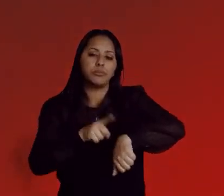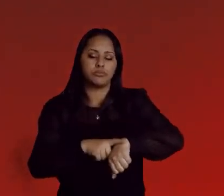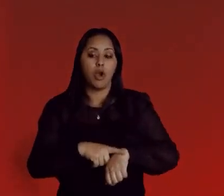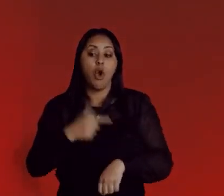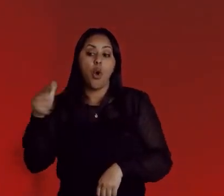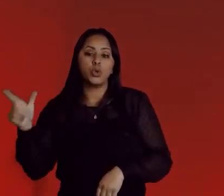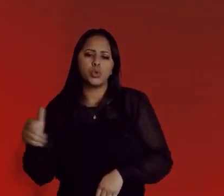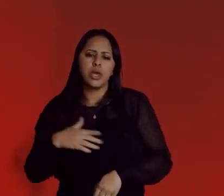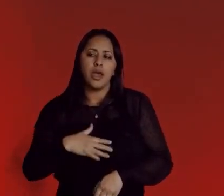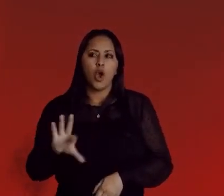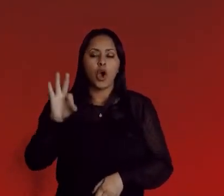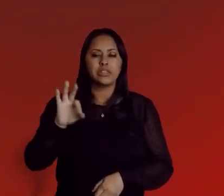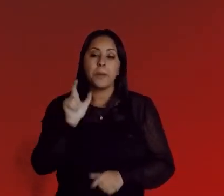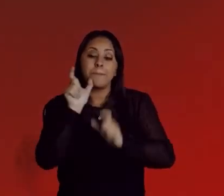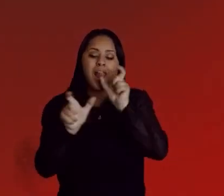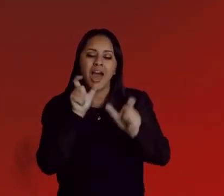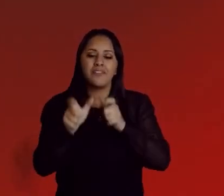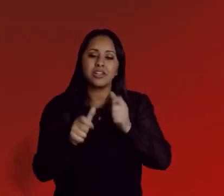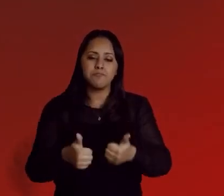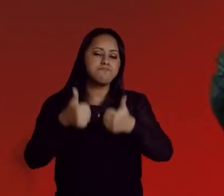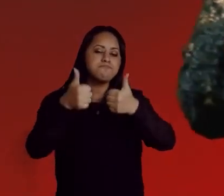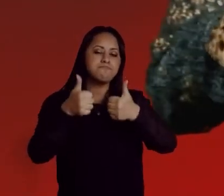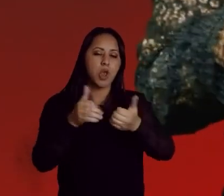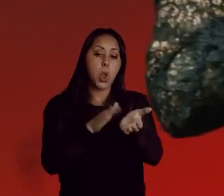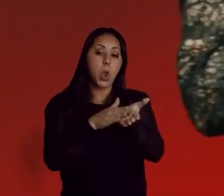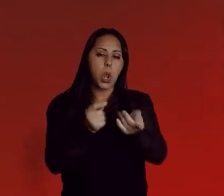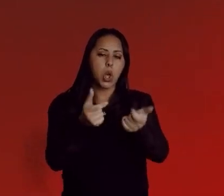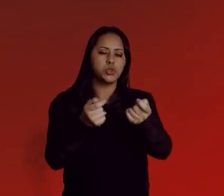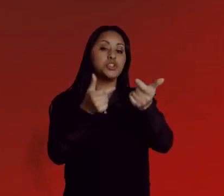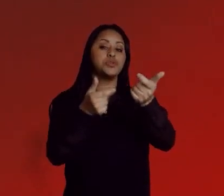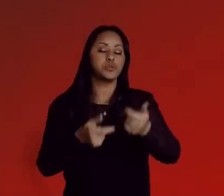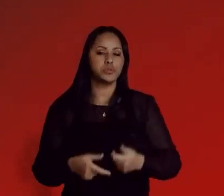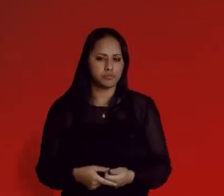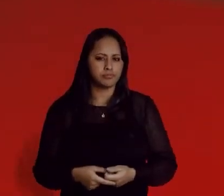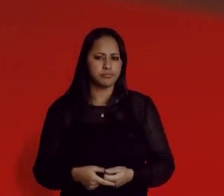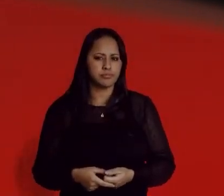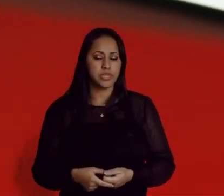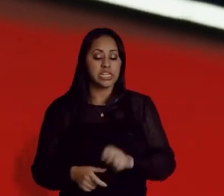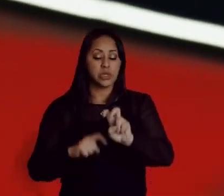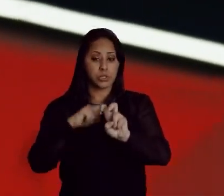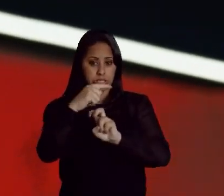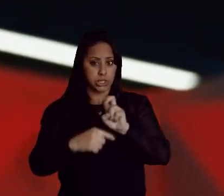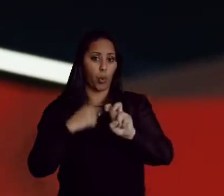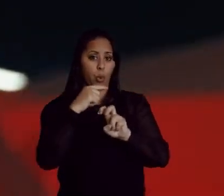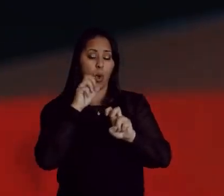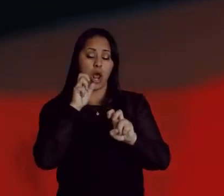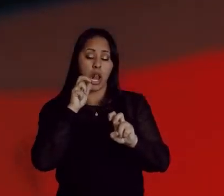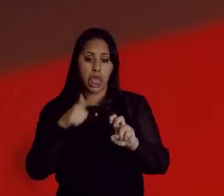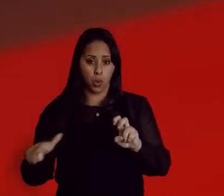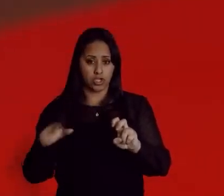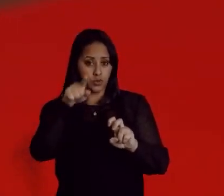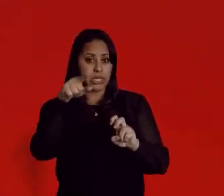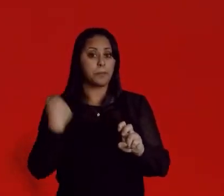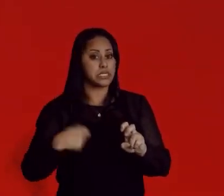palavras de afirmação. São 5 total de linguagens de amor que